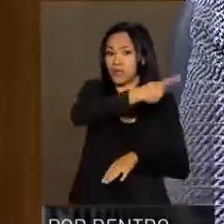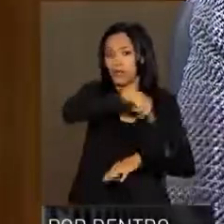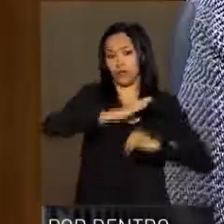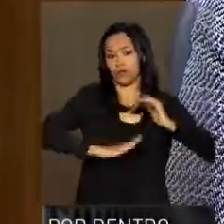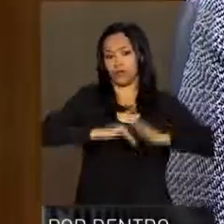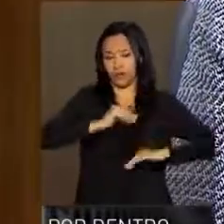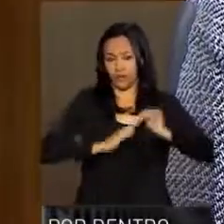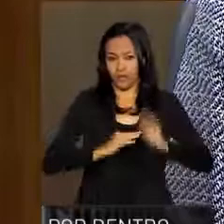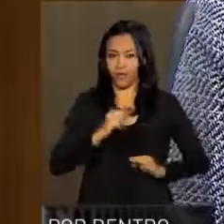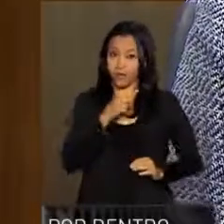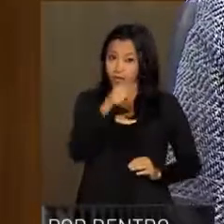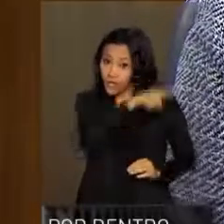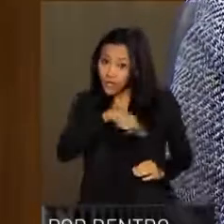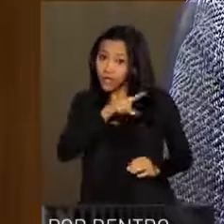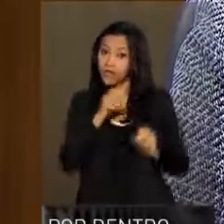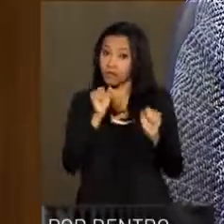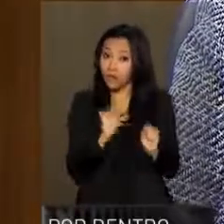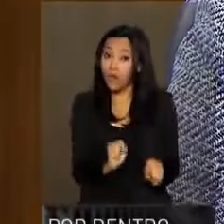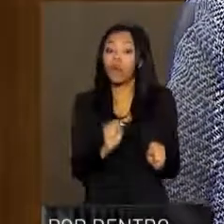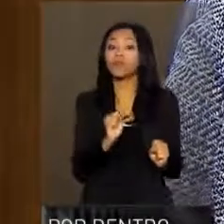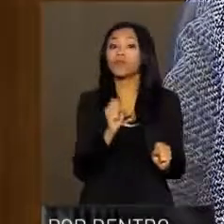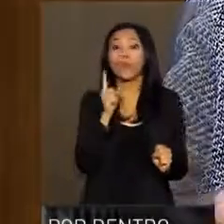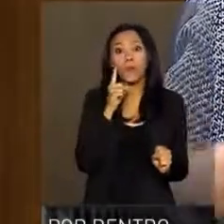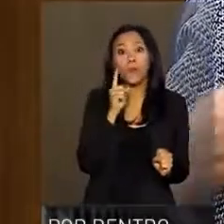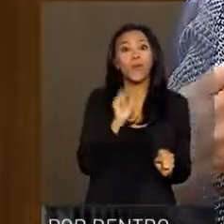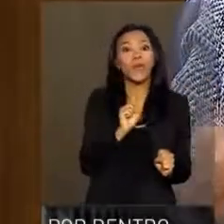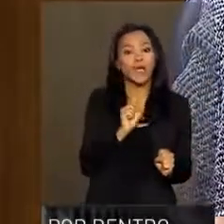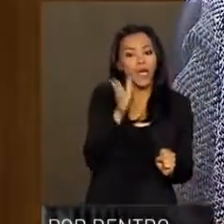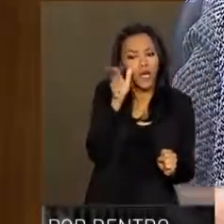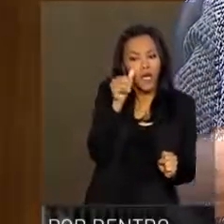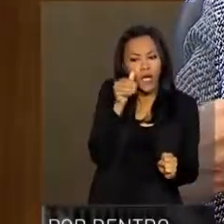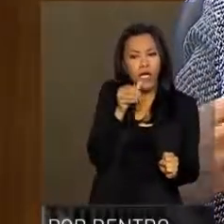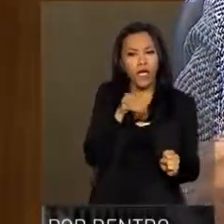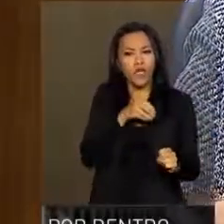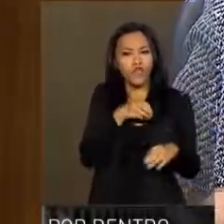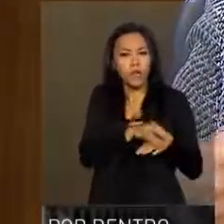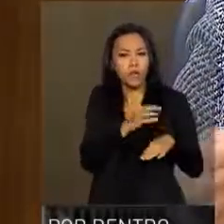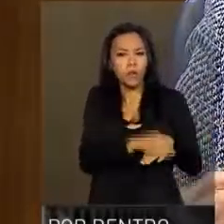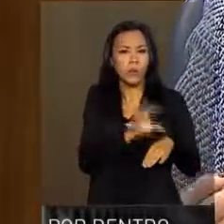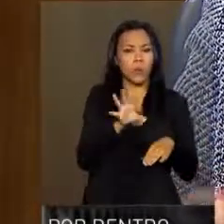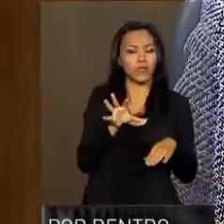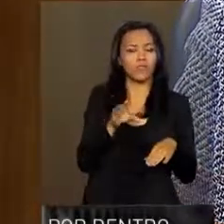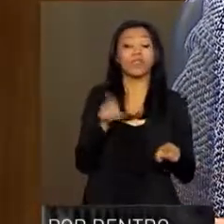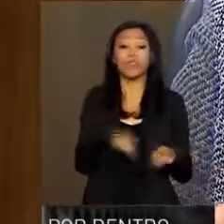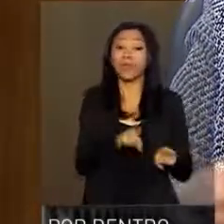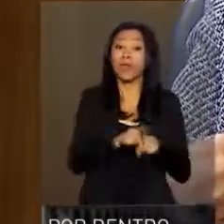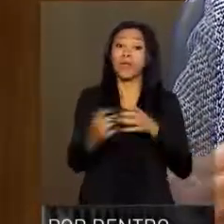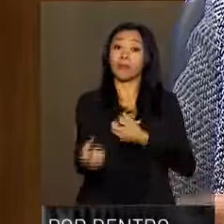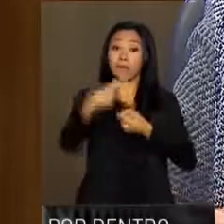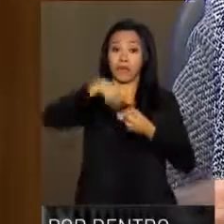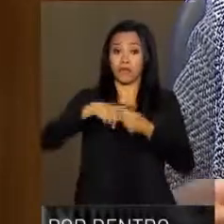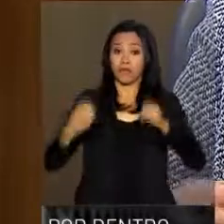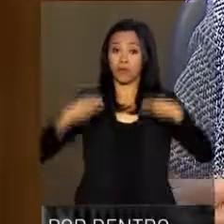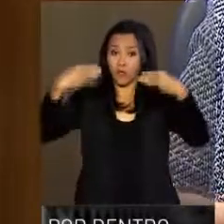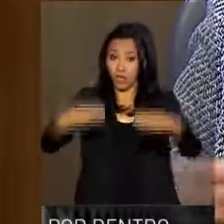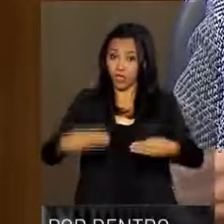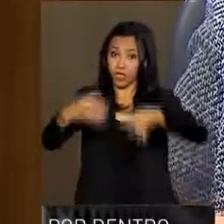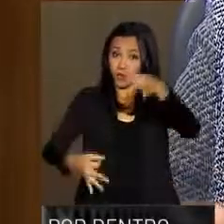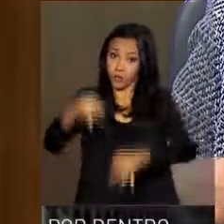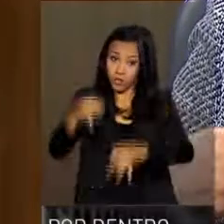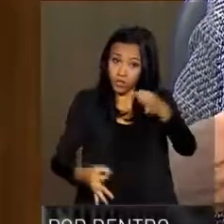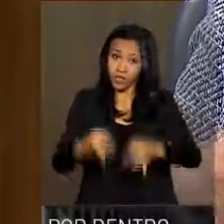daqueles possam fazer a coleta de vestígios também com o ministério da justiça para que nós possamos também